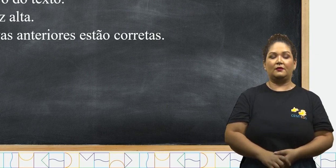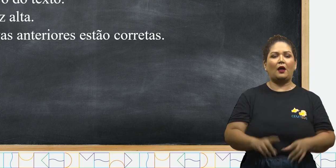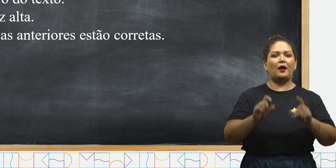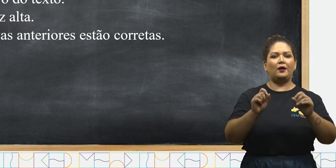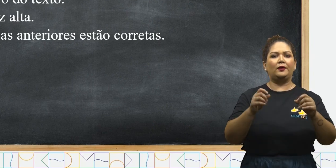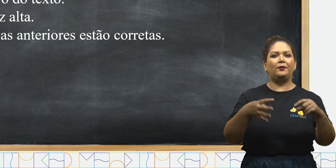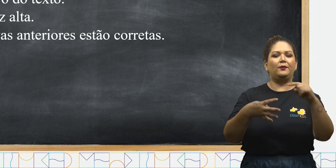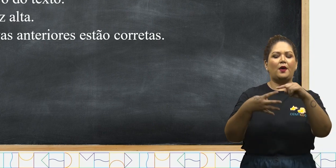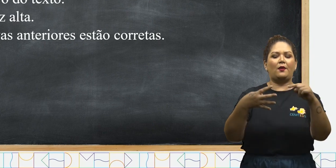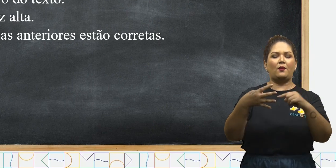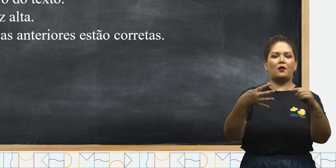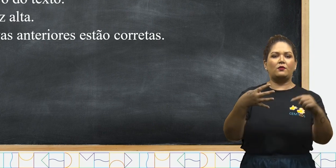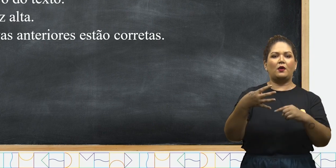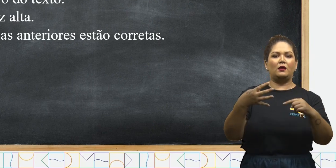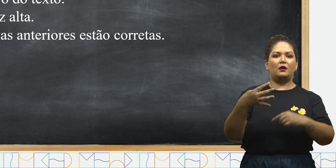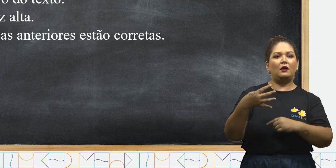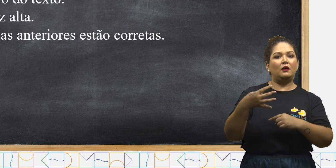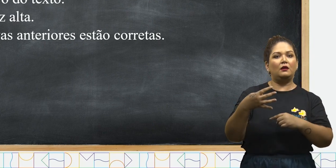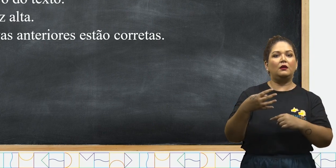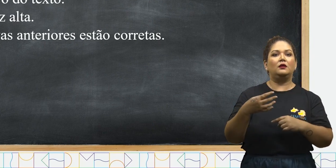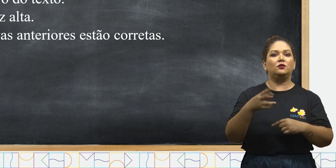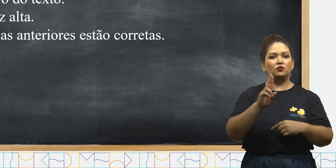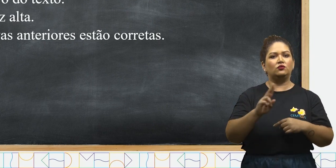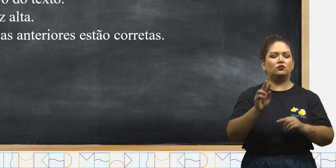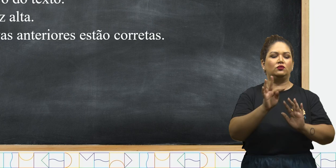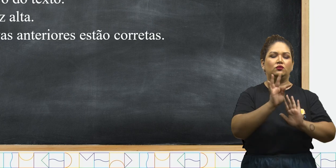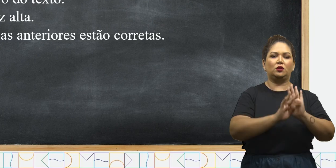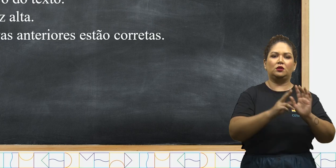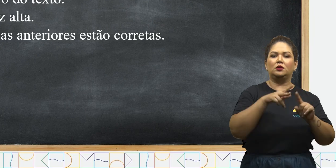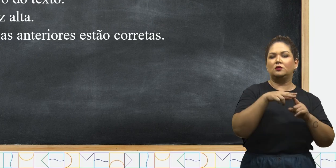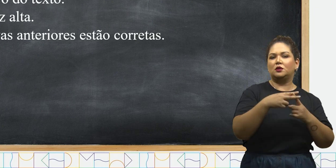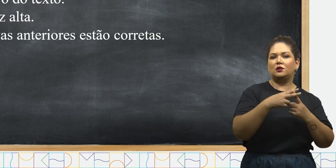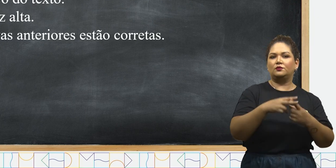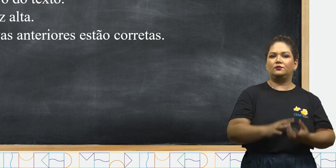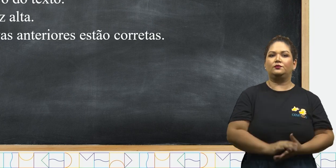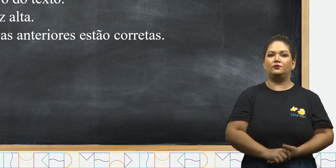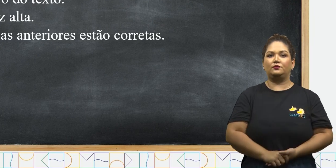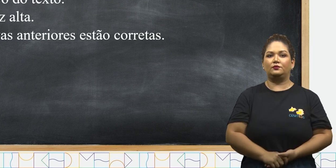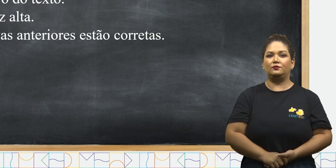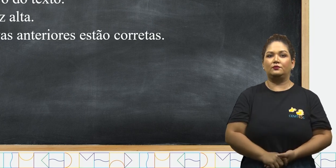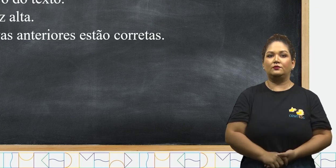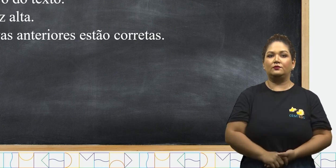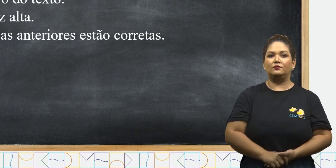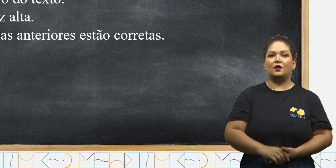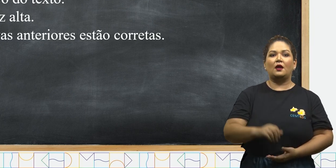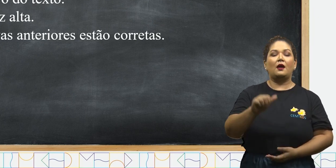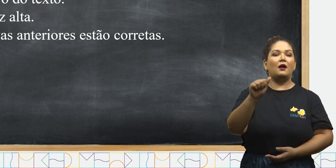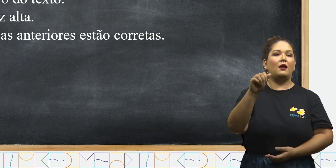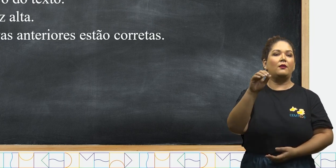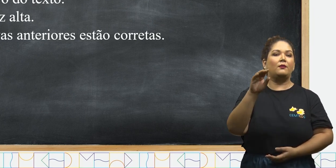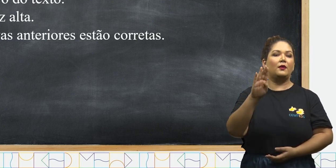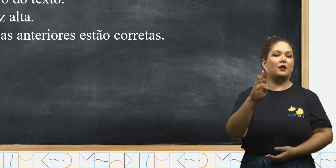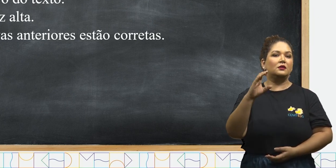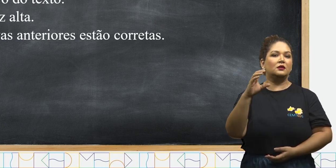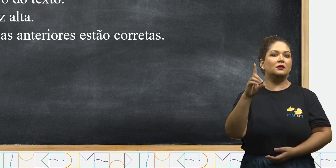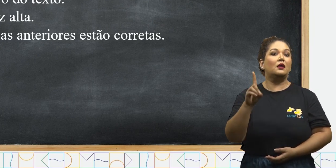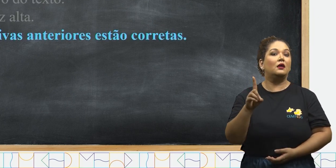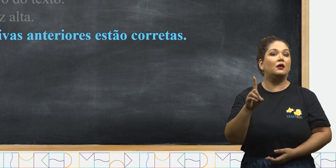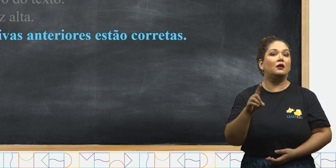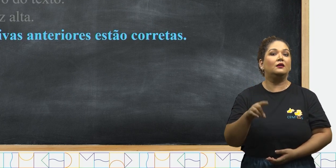os passos necessários para fazer revisão de texto, aluno? Qual é a alternativa correta?